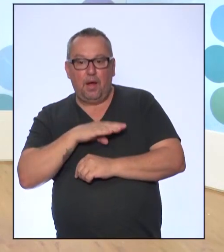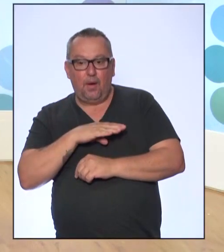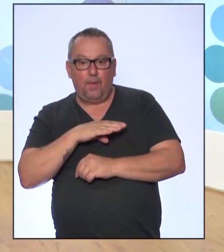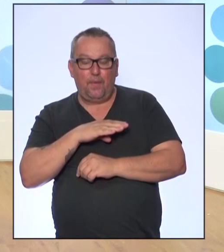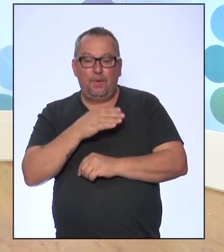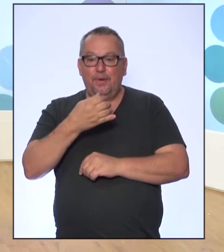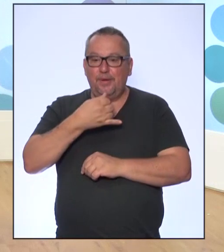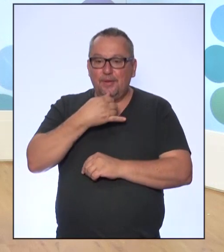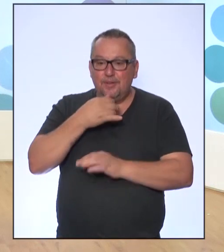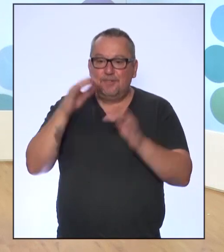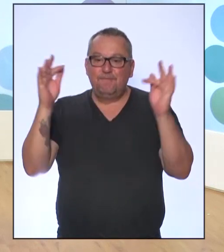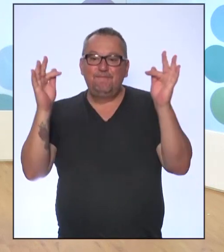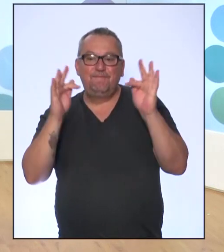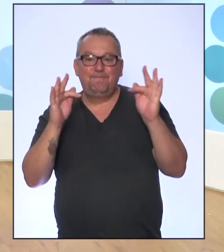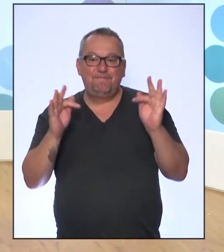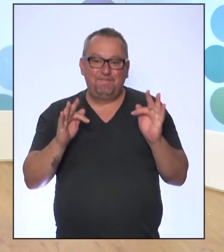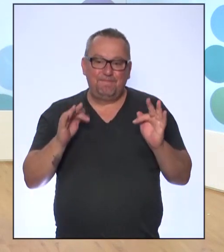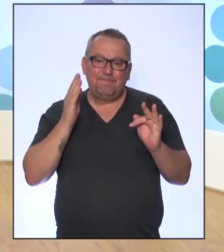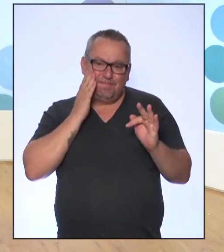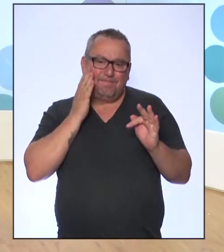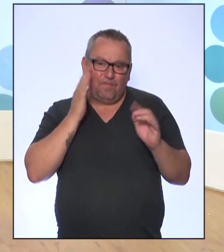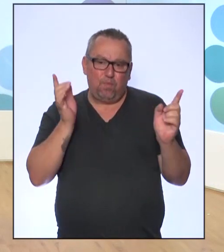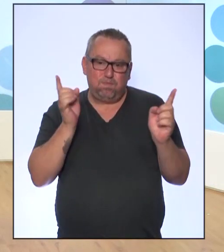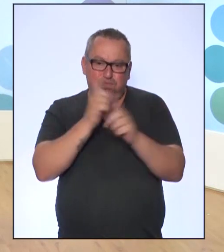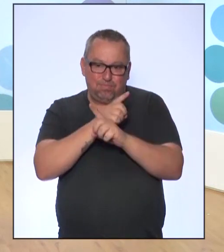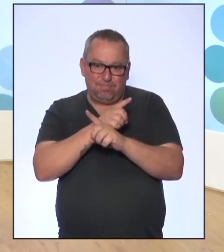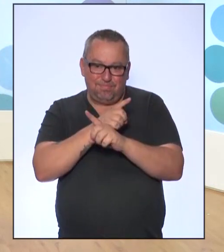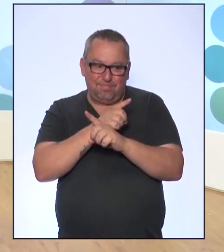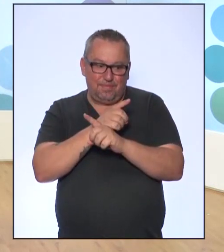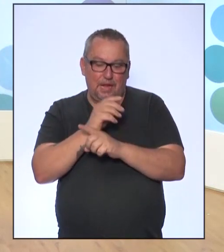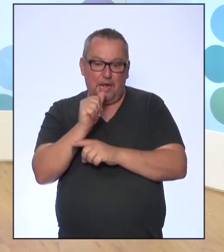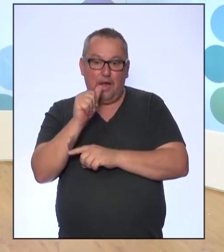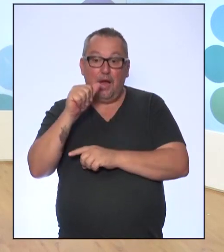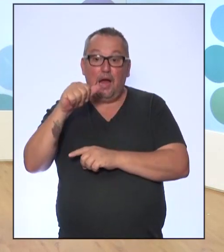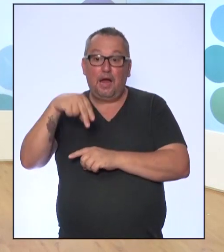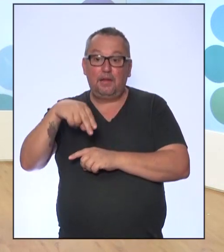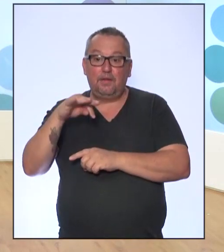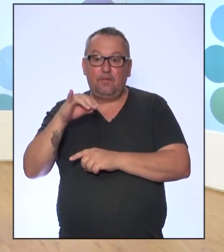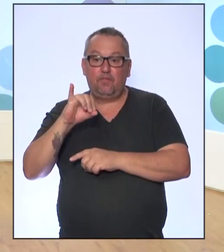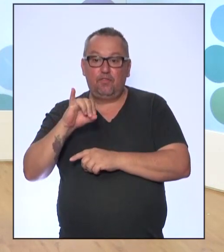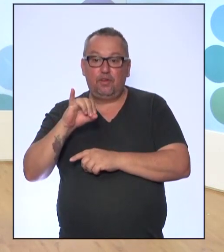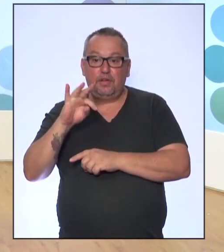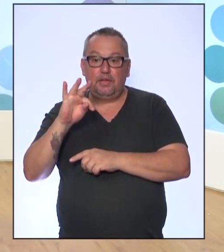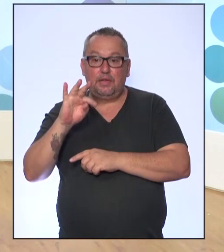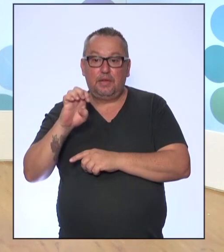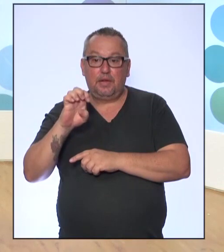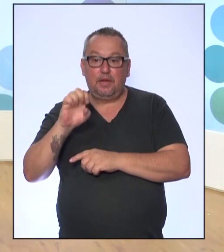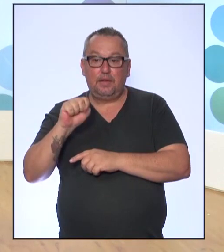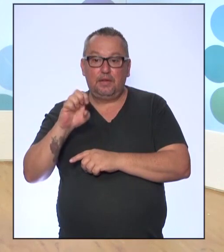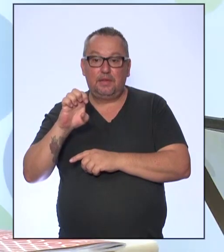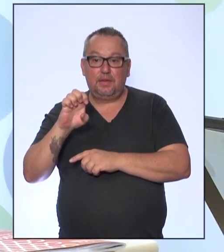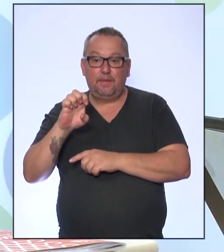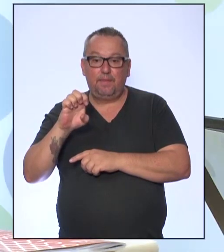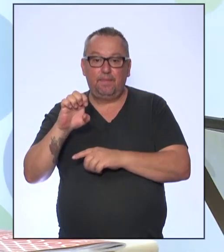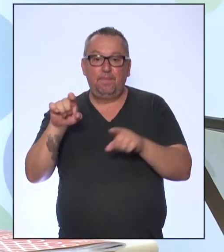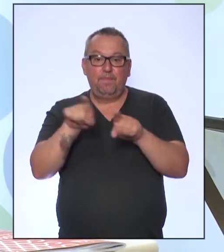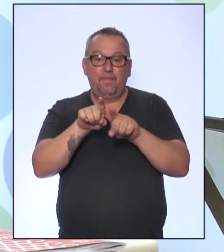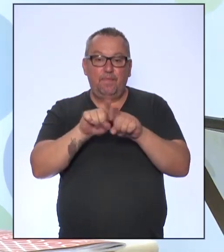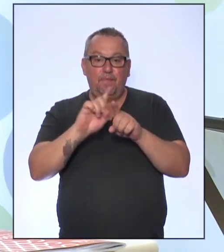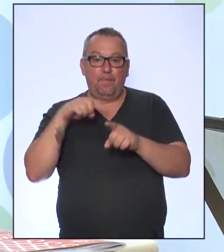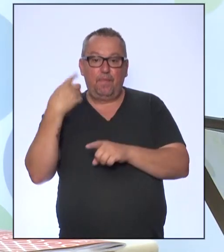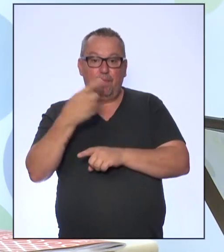mal, triste, feliz. Então, isso são antíteses. Então, antítese é uma figura de linguagem. E aí nós temos